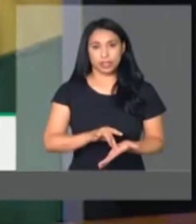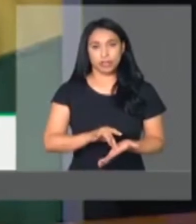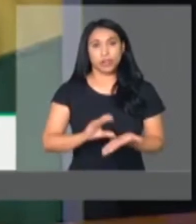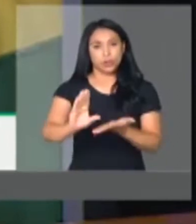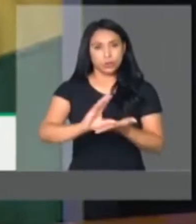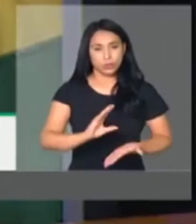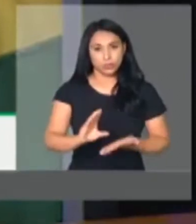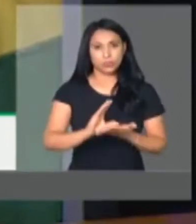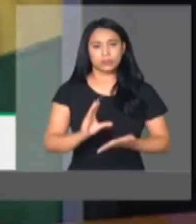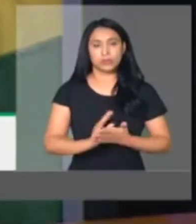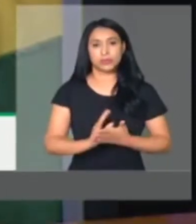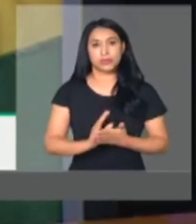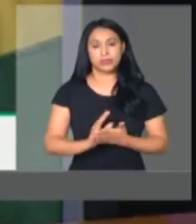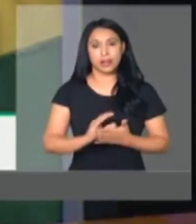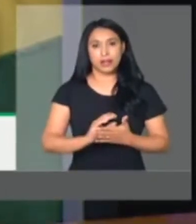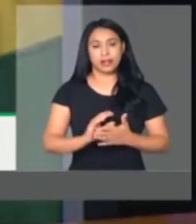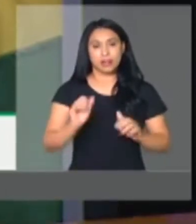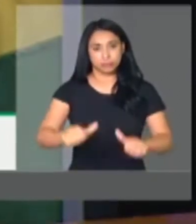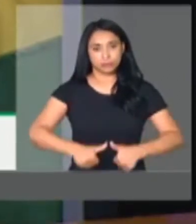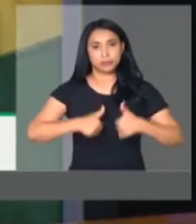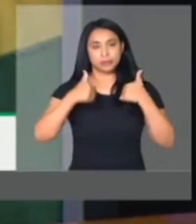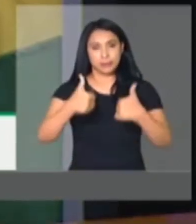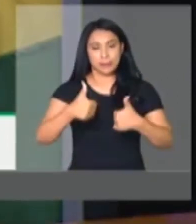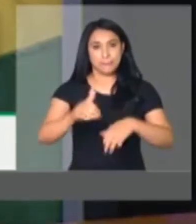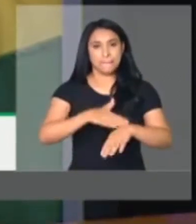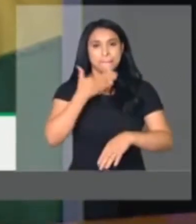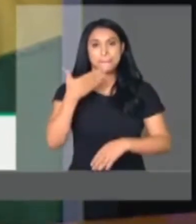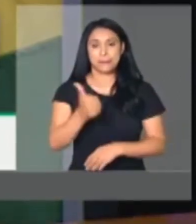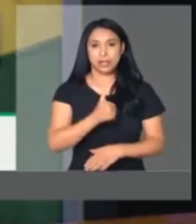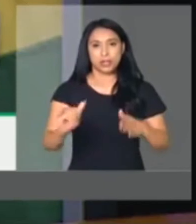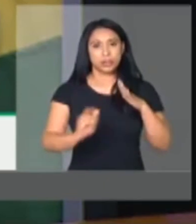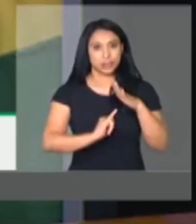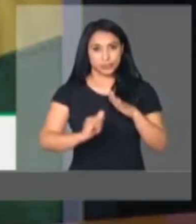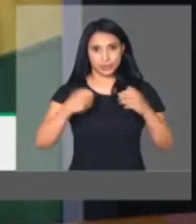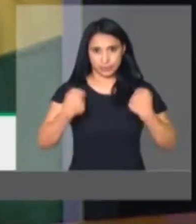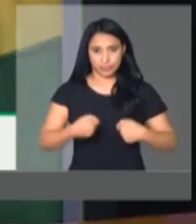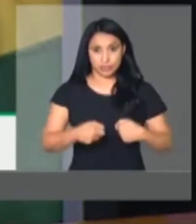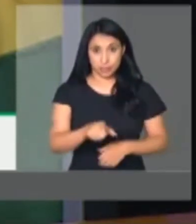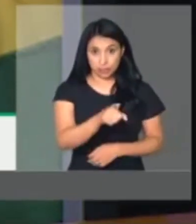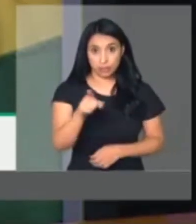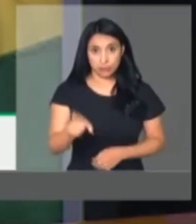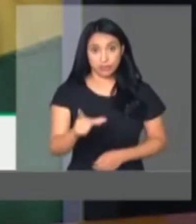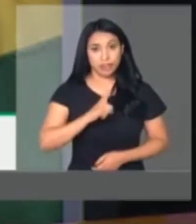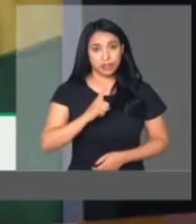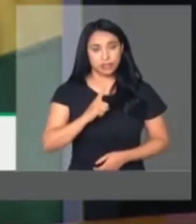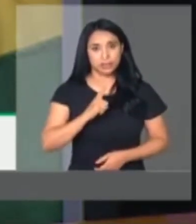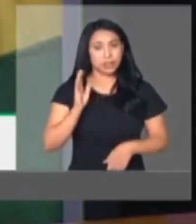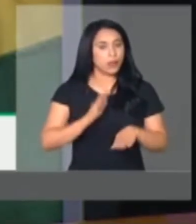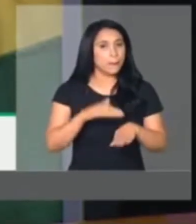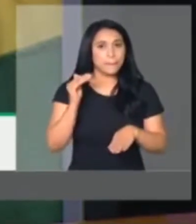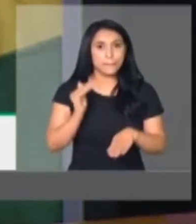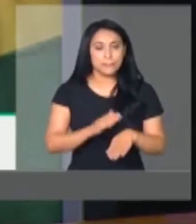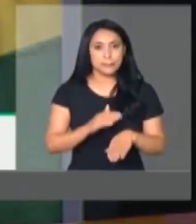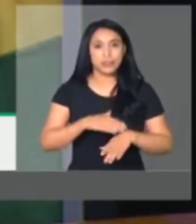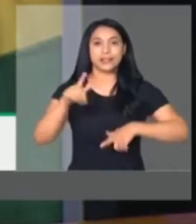suficientes para dar a qualidade da assistência que as nossas instituições preciso que vocês tenham cada vez mais